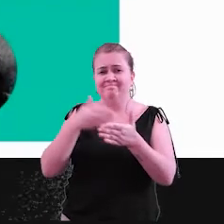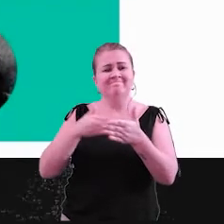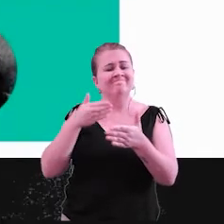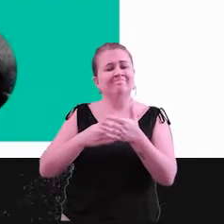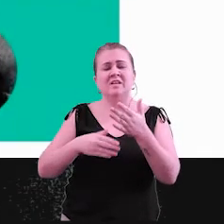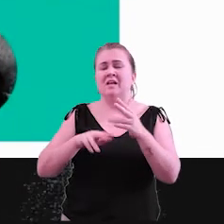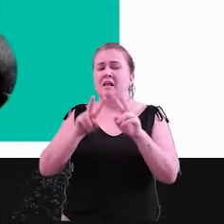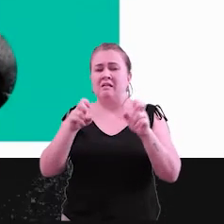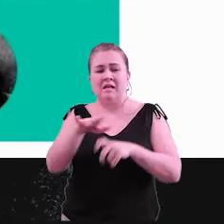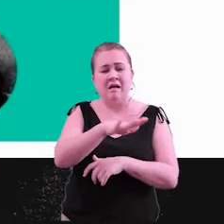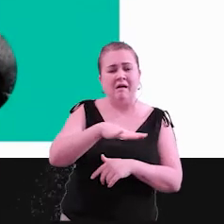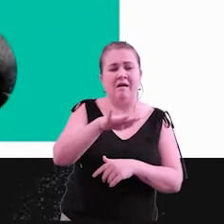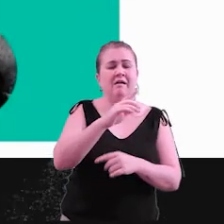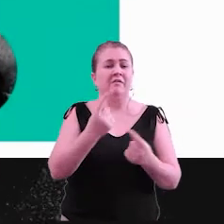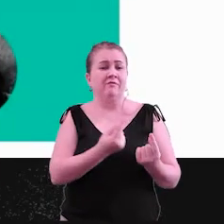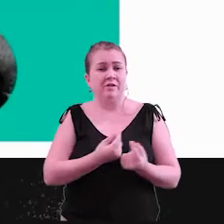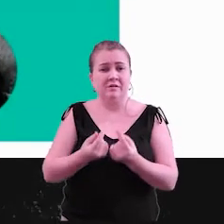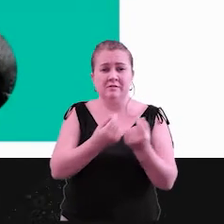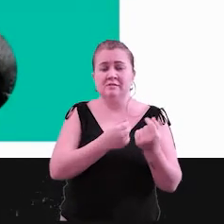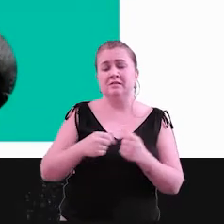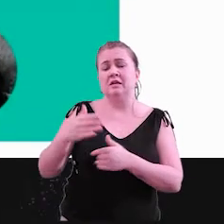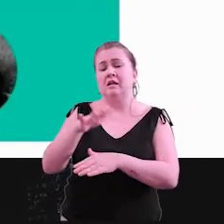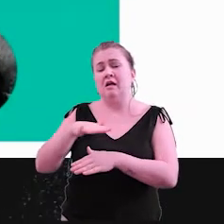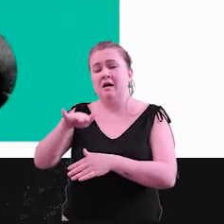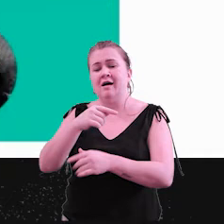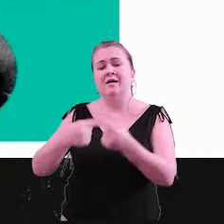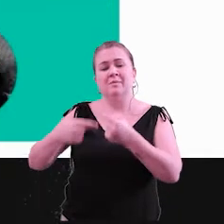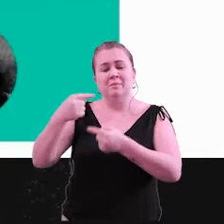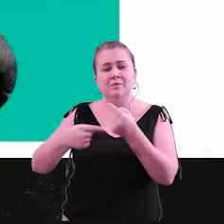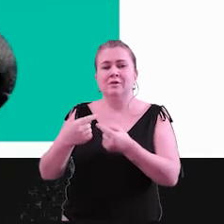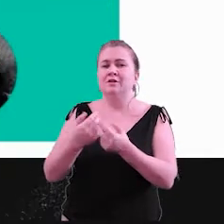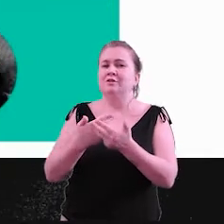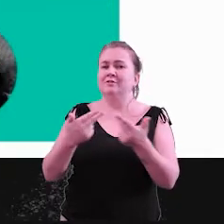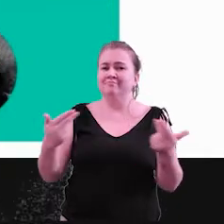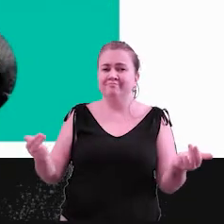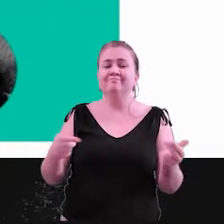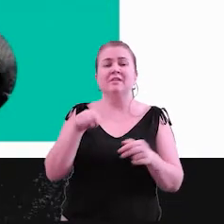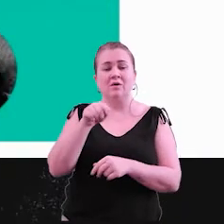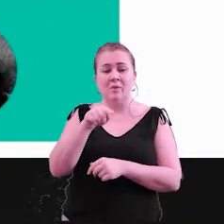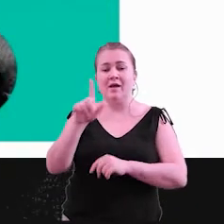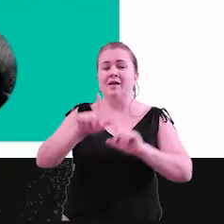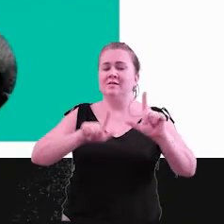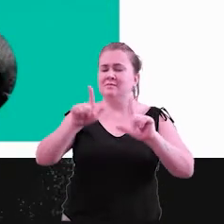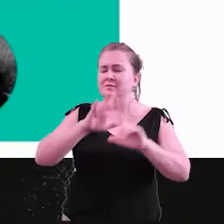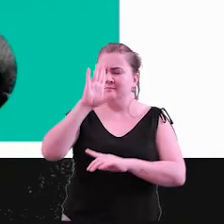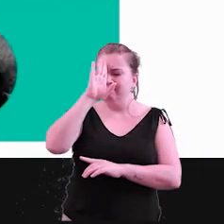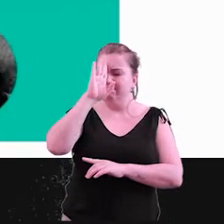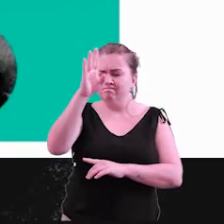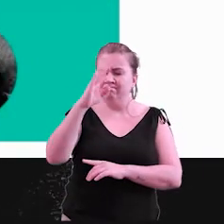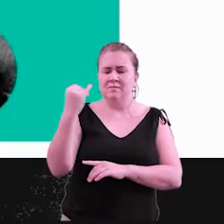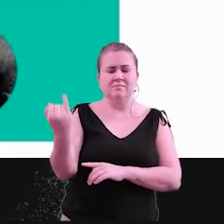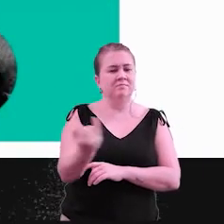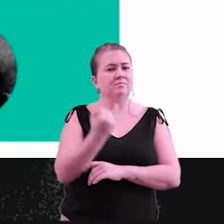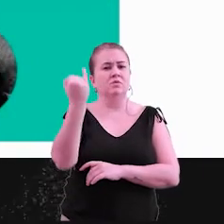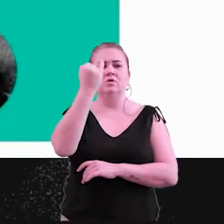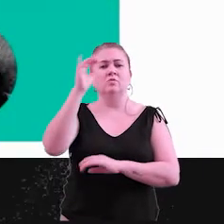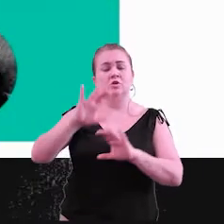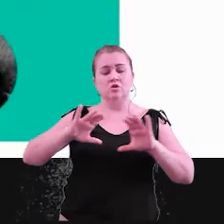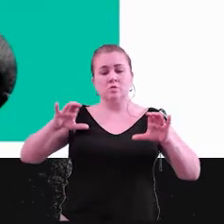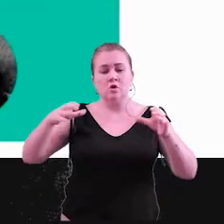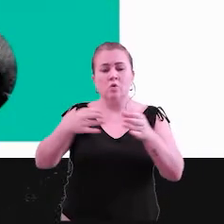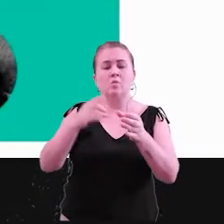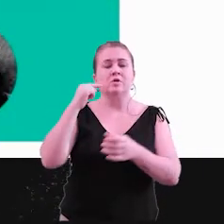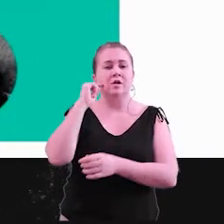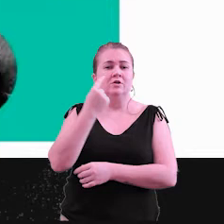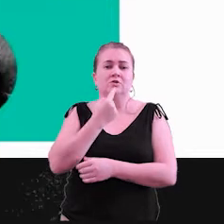políticas, institucionais, financeiras. Então, uma TV que era fundamental para o público surdo, para a comunidade